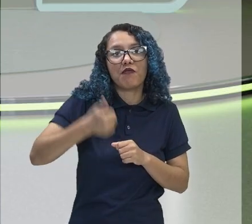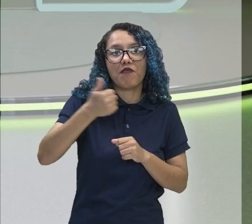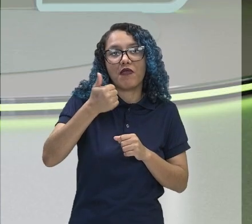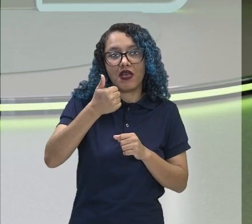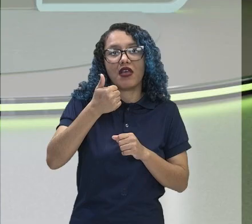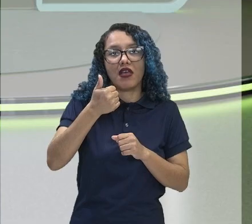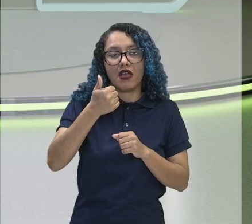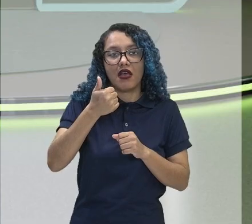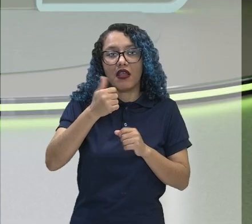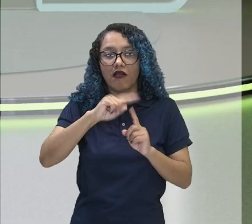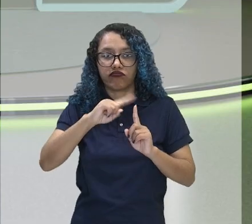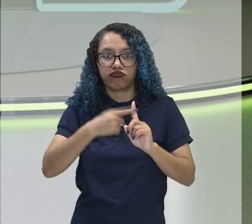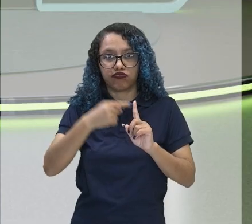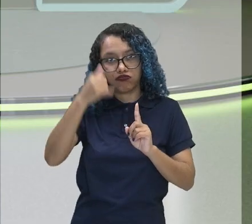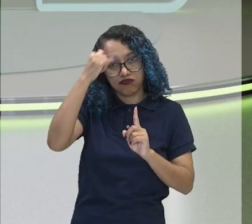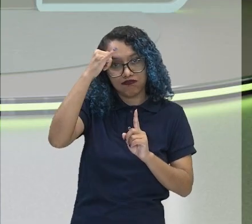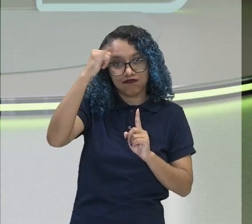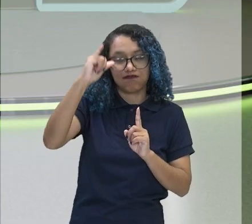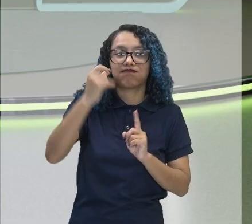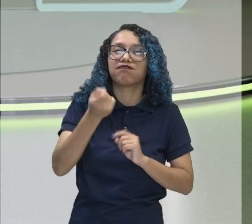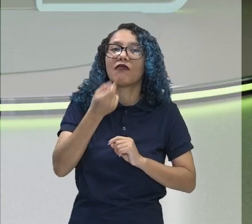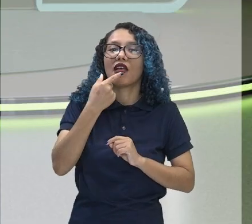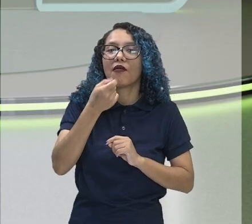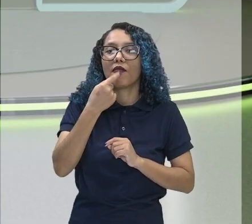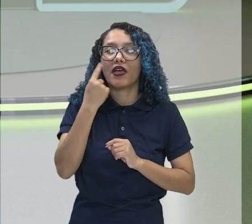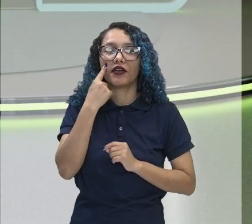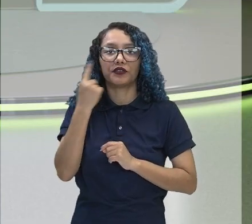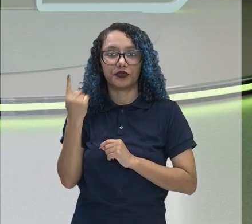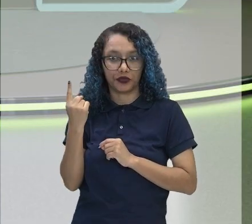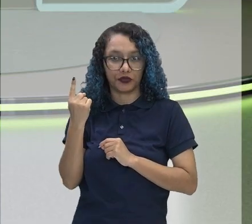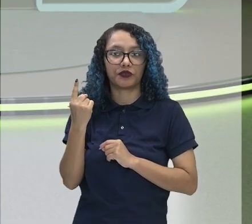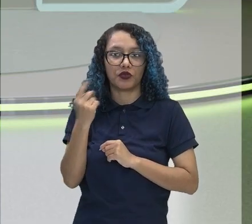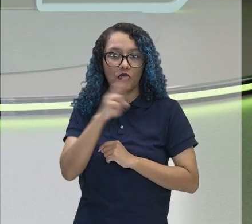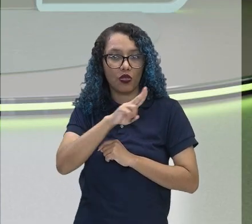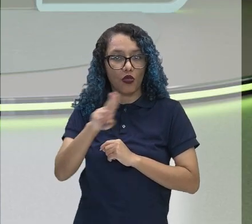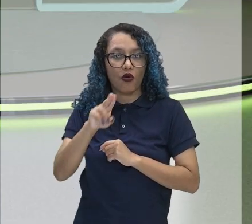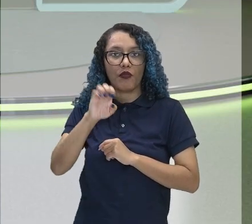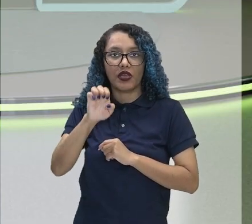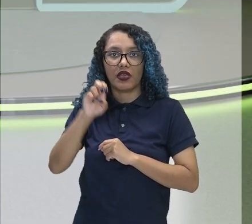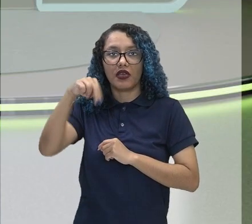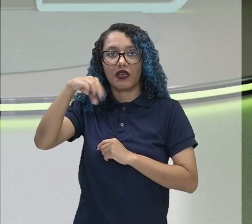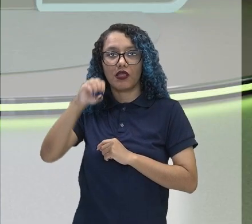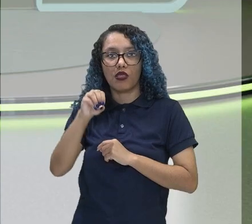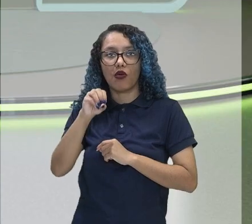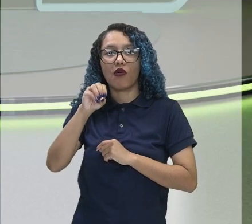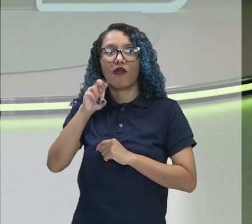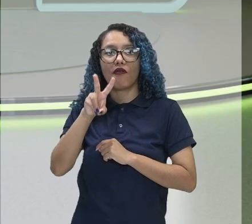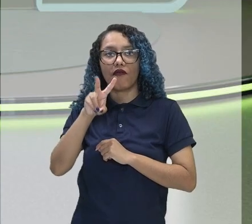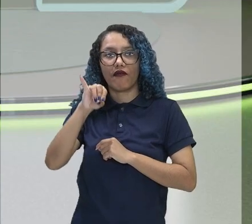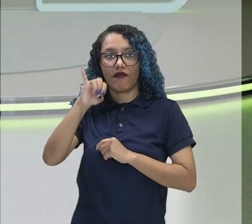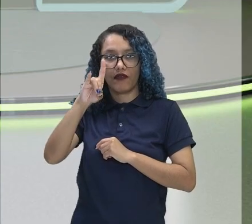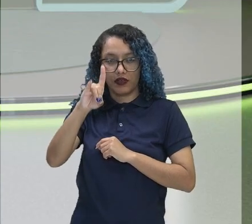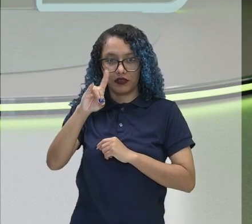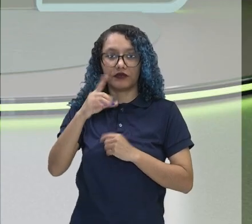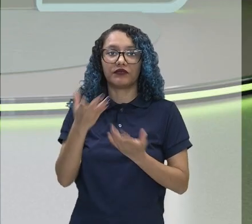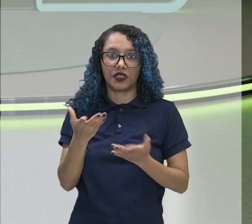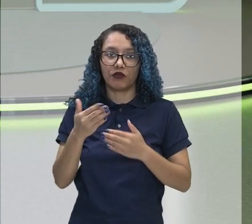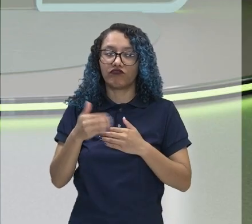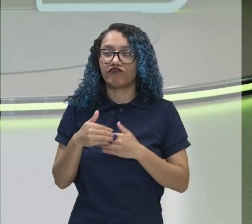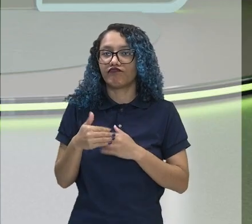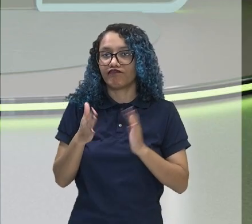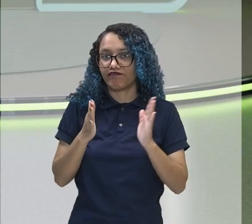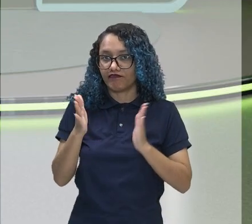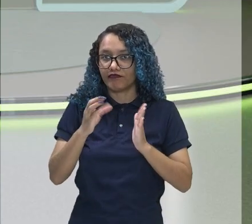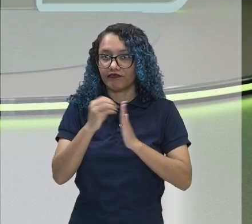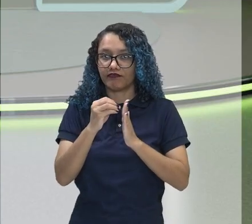pílula anticoncepcional, que é esse que você está vendo aí, chamado Enovid. Então, a partir da década de 60, né,